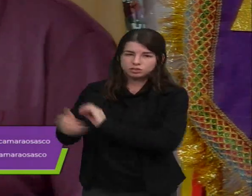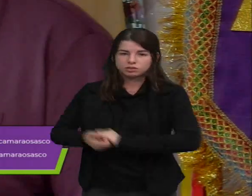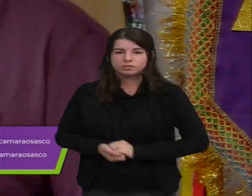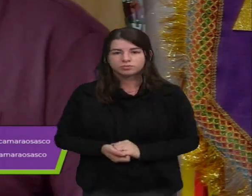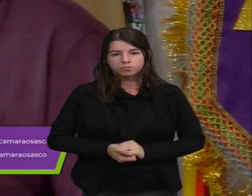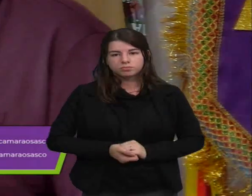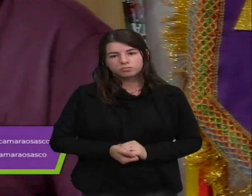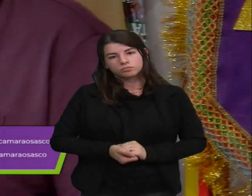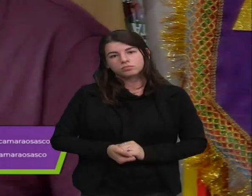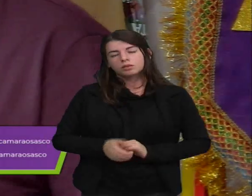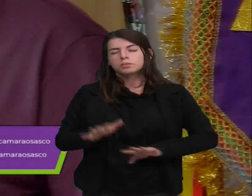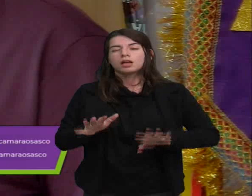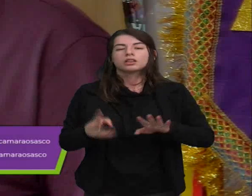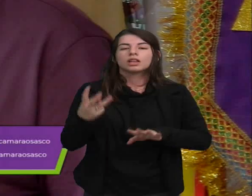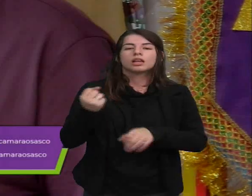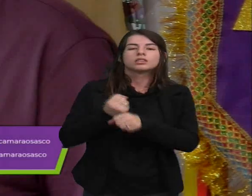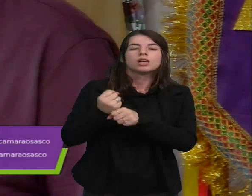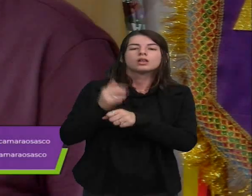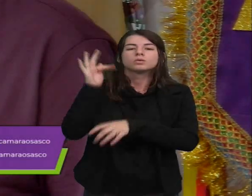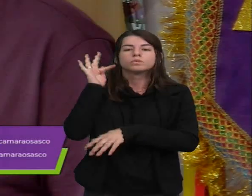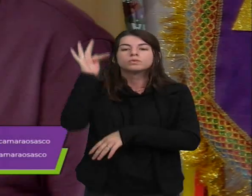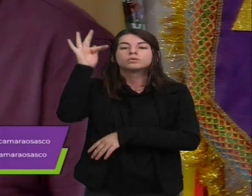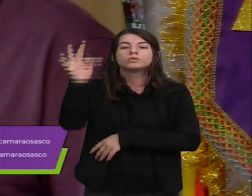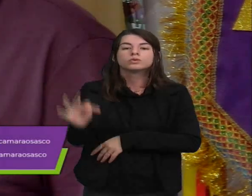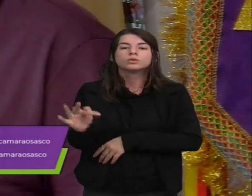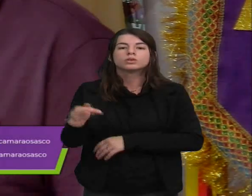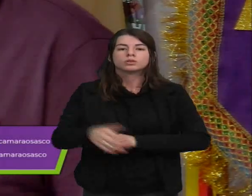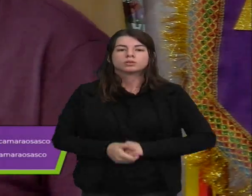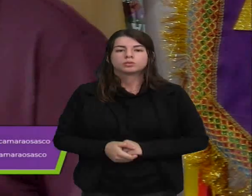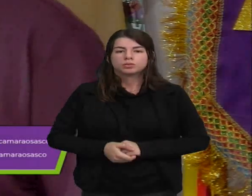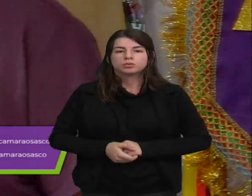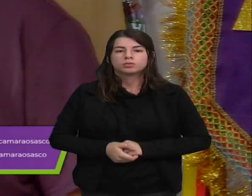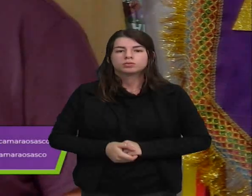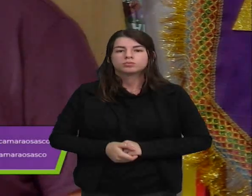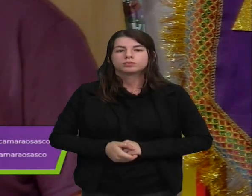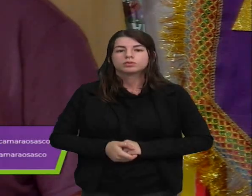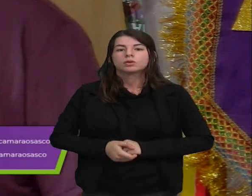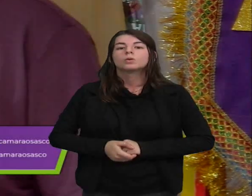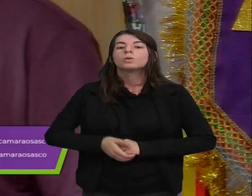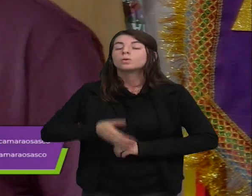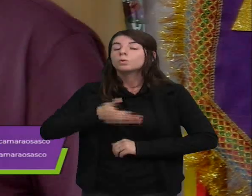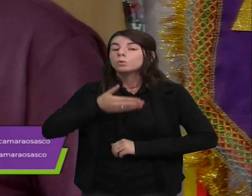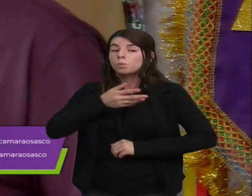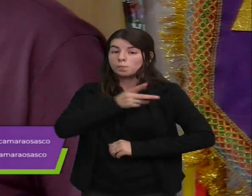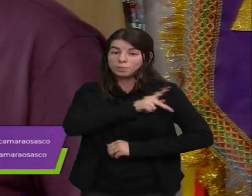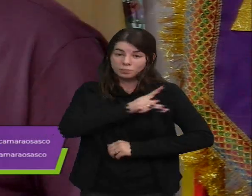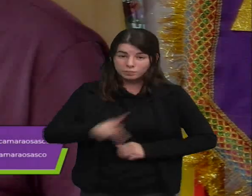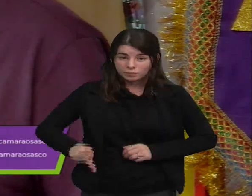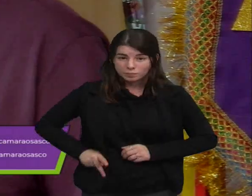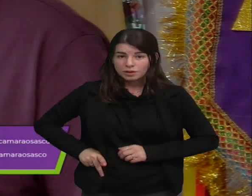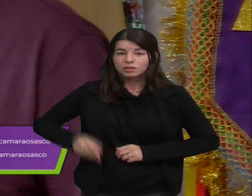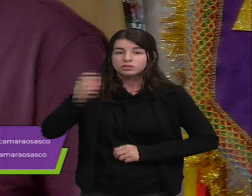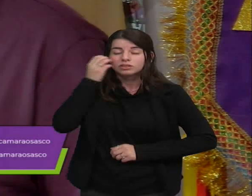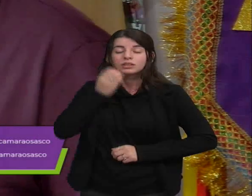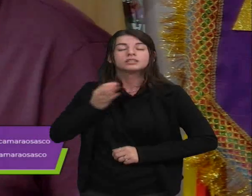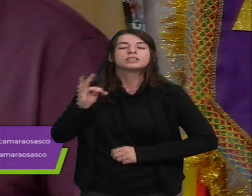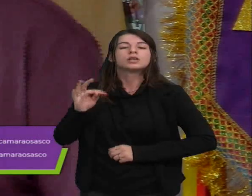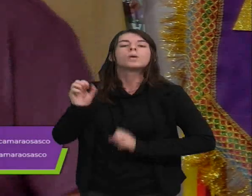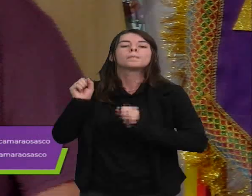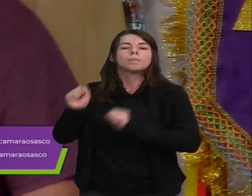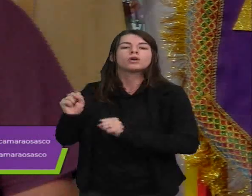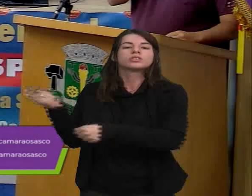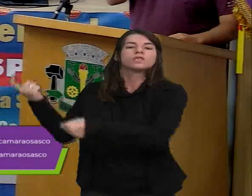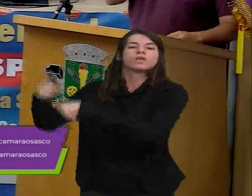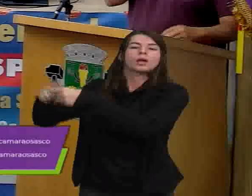daqui a três anos comprar uma passagem só de ida para esse forasteiro para o lugar de onde ele nunca deveria ter saído muito